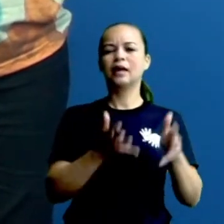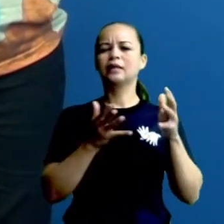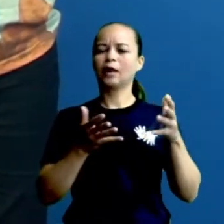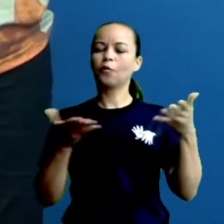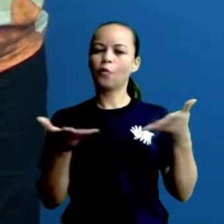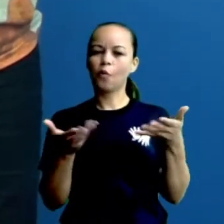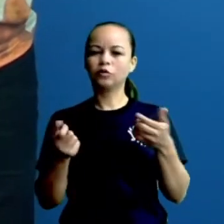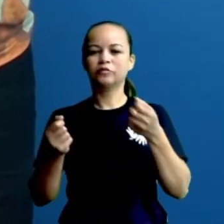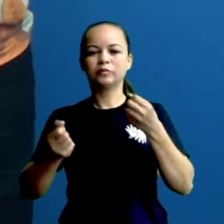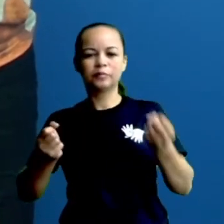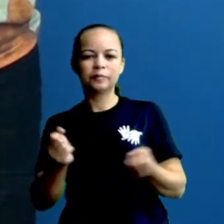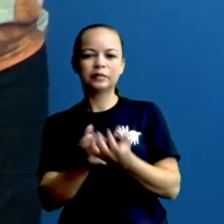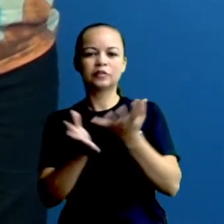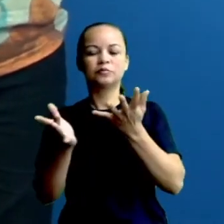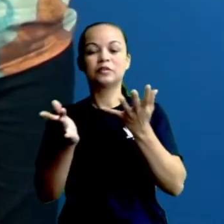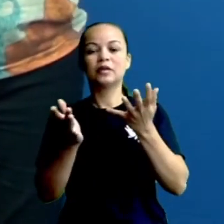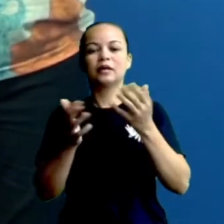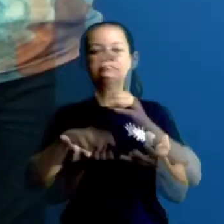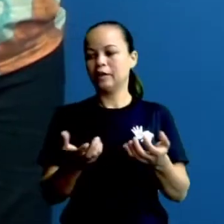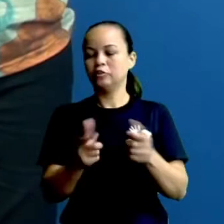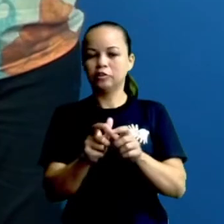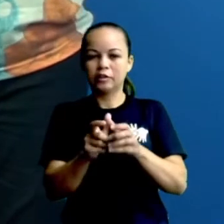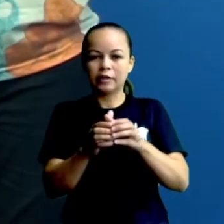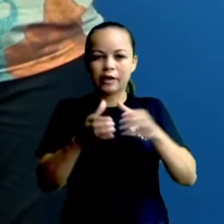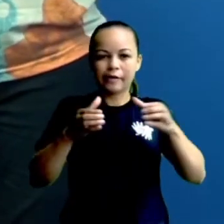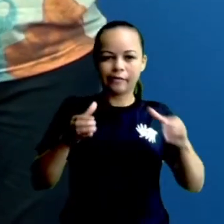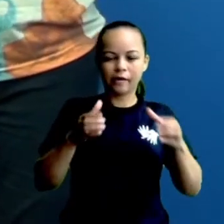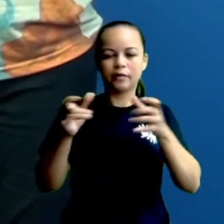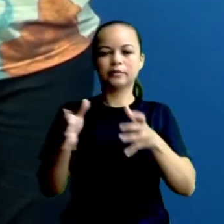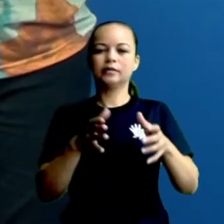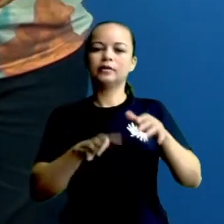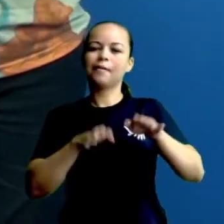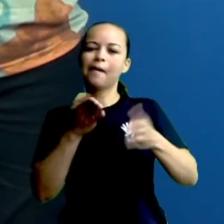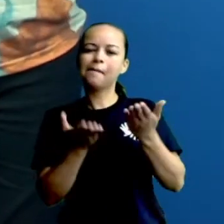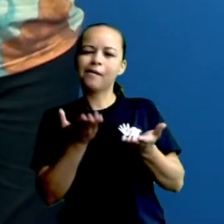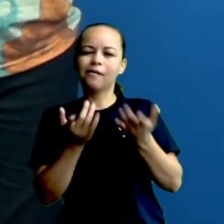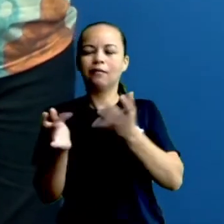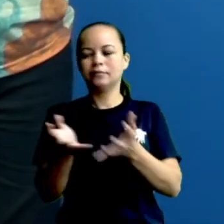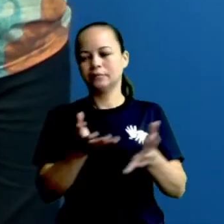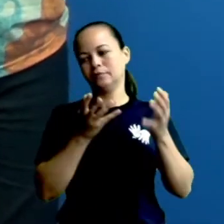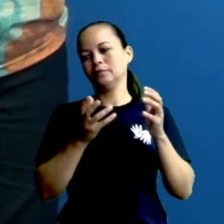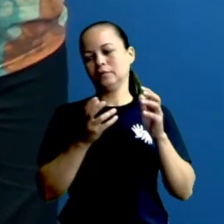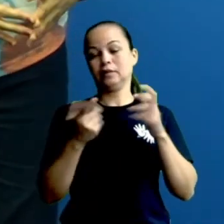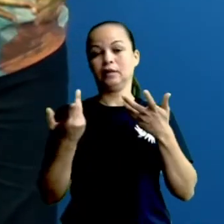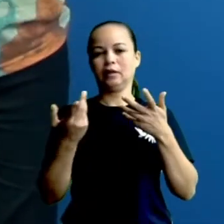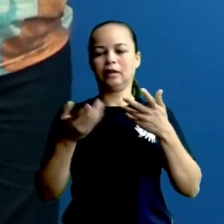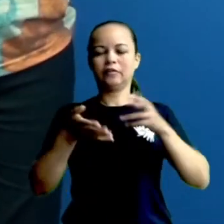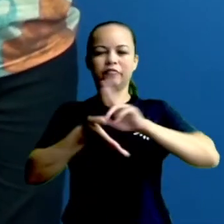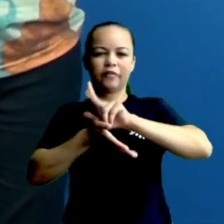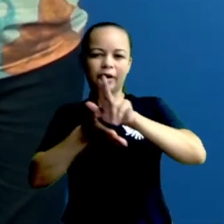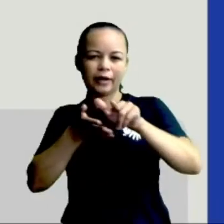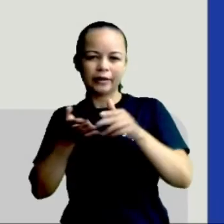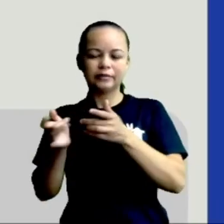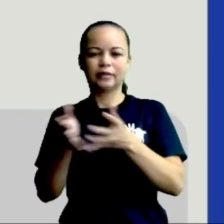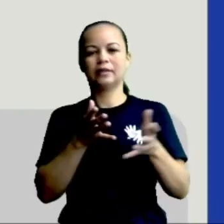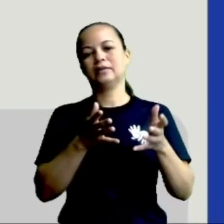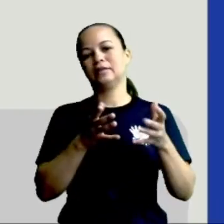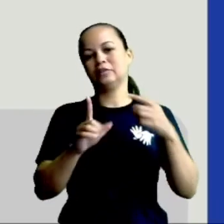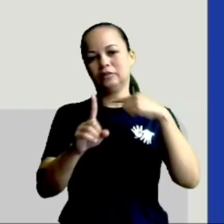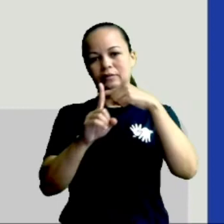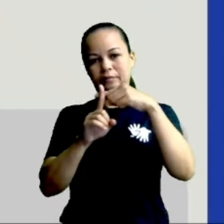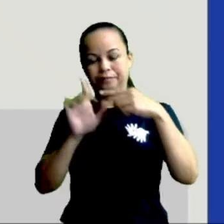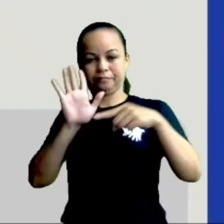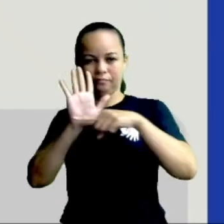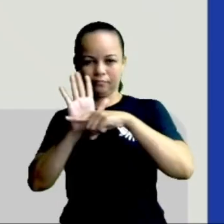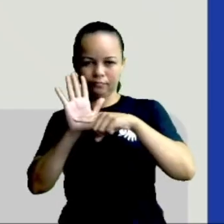da matemática e eu trago para vocês hoje compreensão do conceito de igualdade em diferentes sentenças de adições